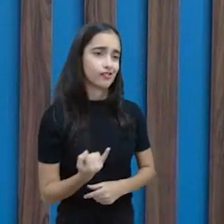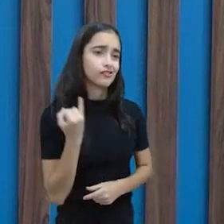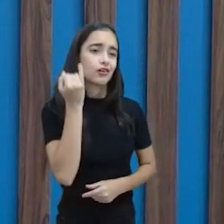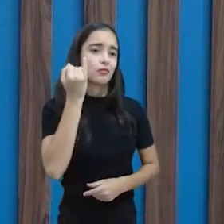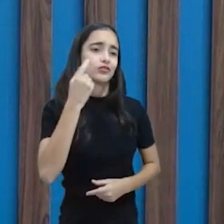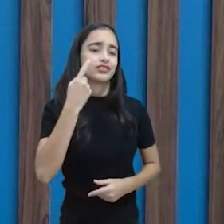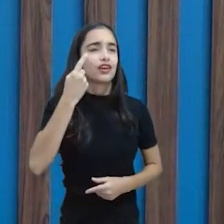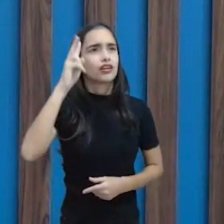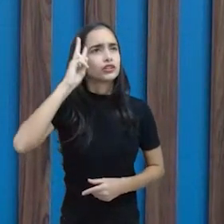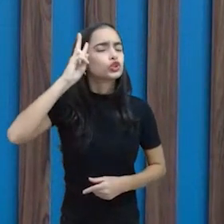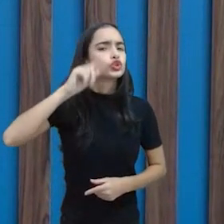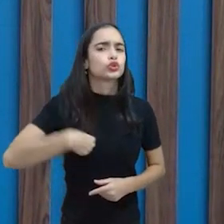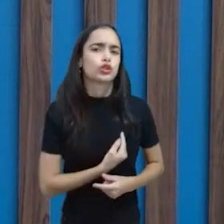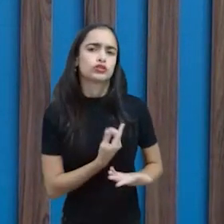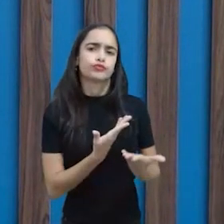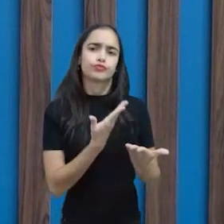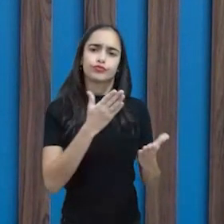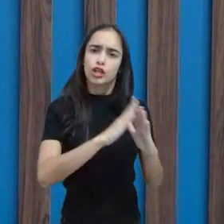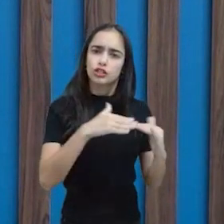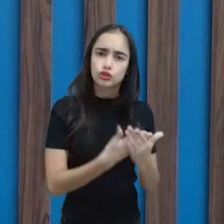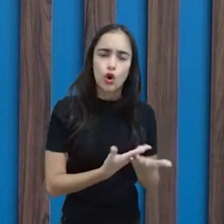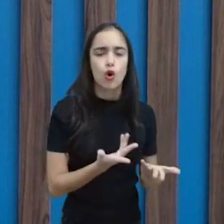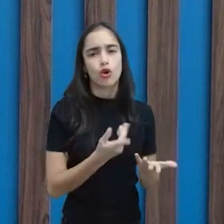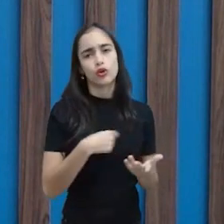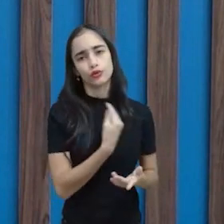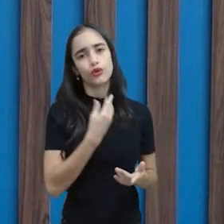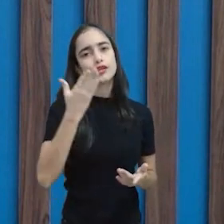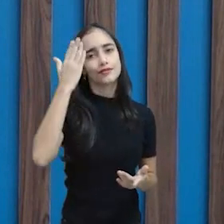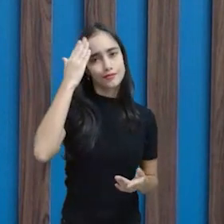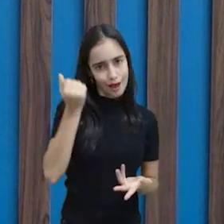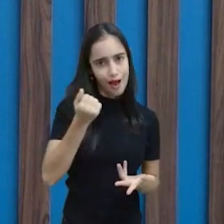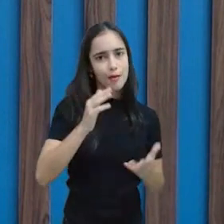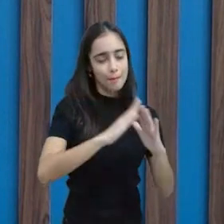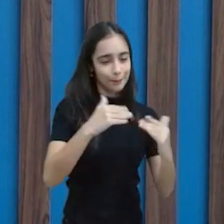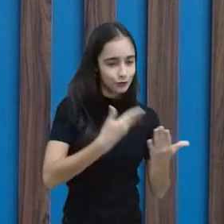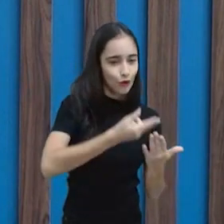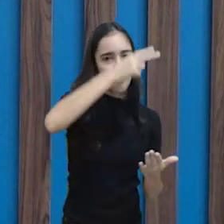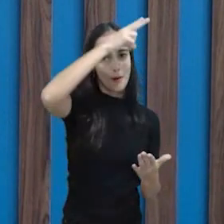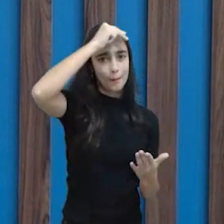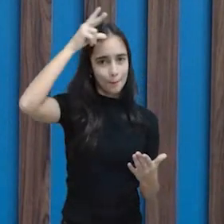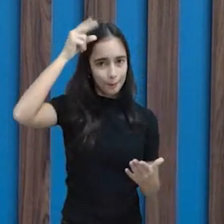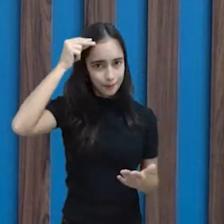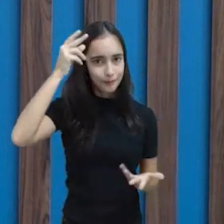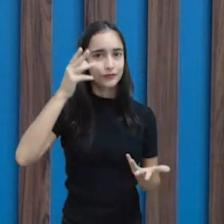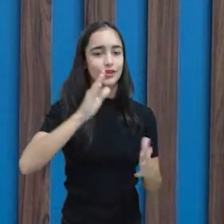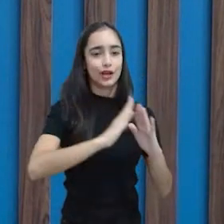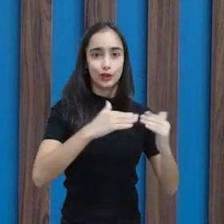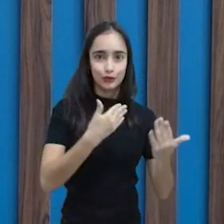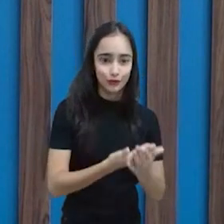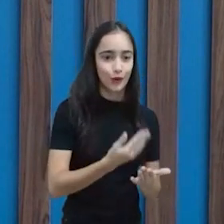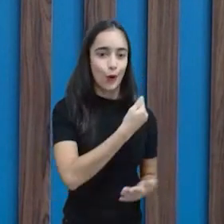escolas, né, professora? Porque a gente sabe que nas escolas públicas, né, escolas municipais, estaduais, a